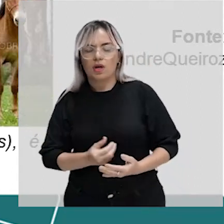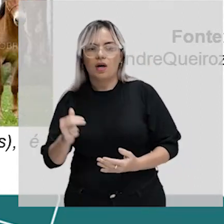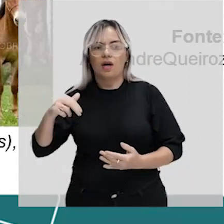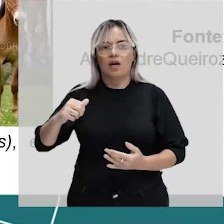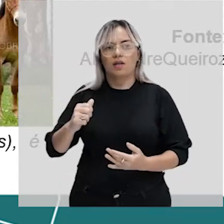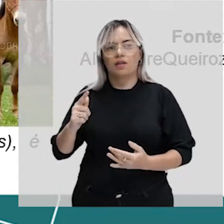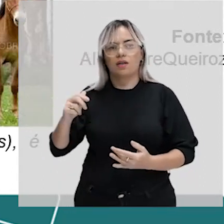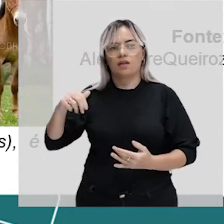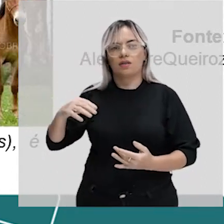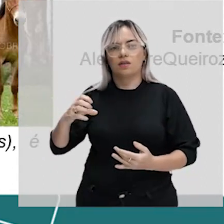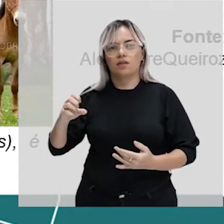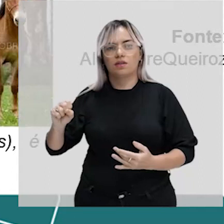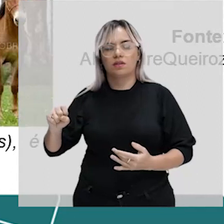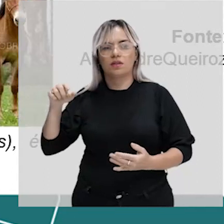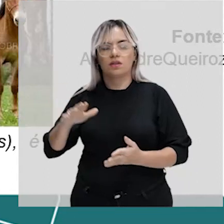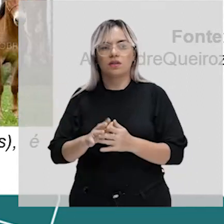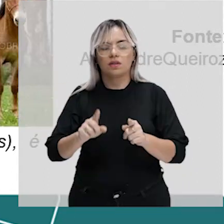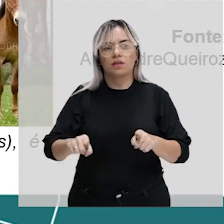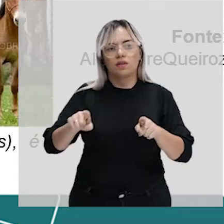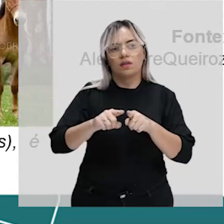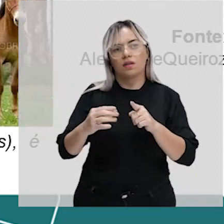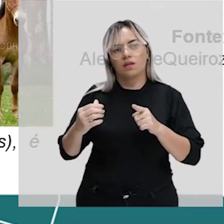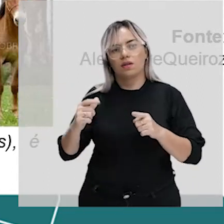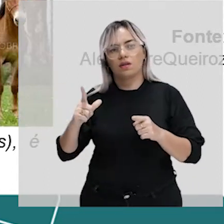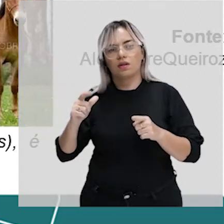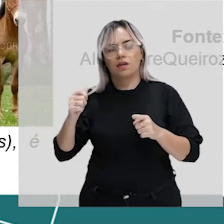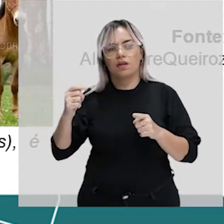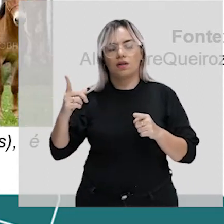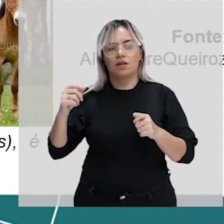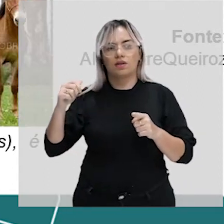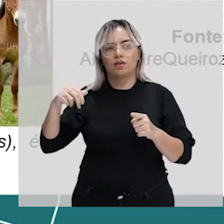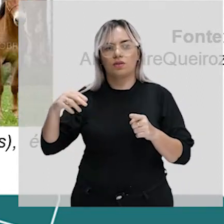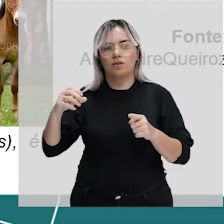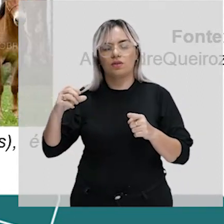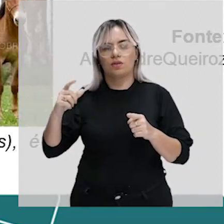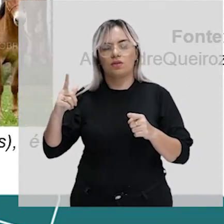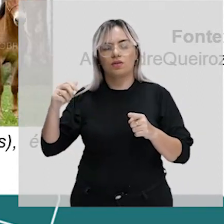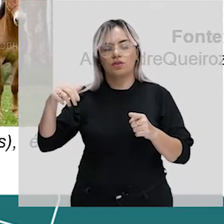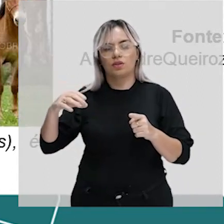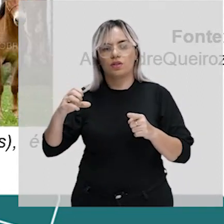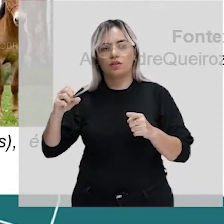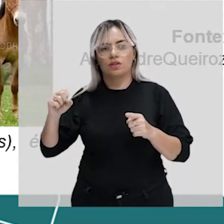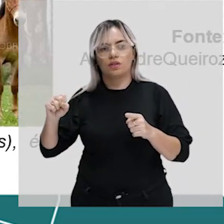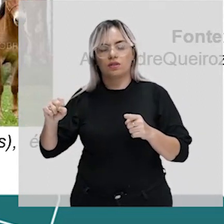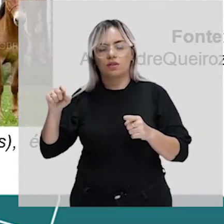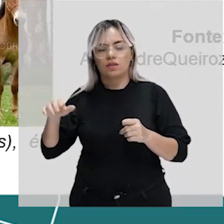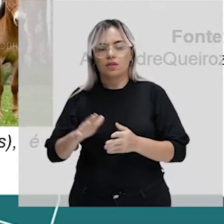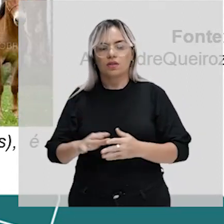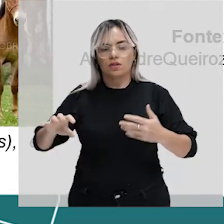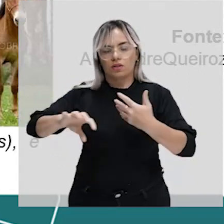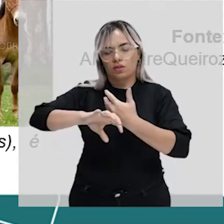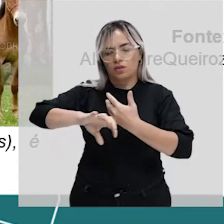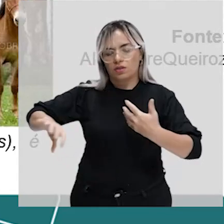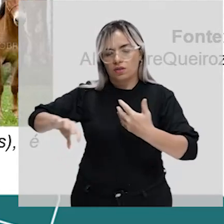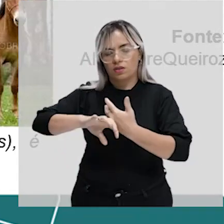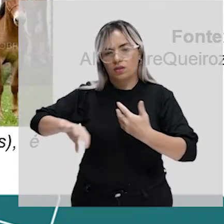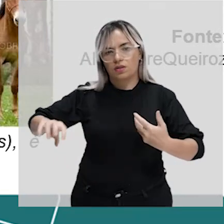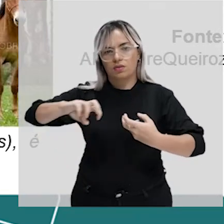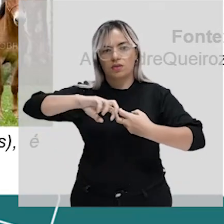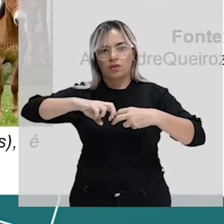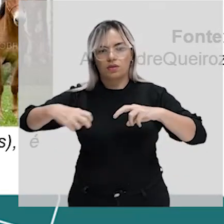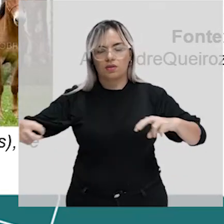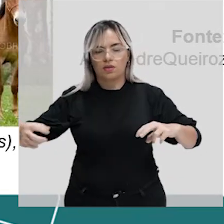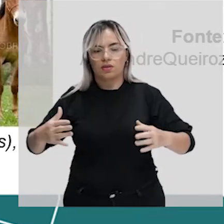anagênese, a cladogênese, que vai resultar no isolamento reprodutivo. Essa é a principal característica, tá,